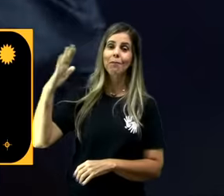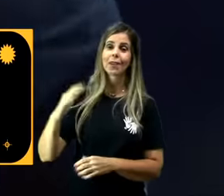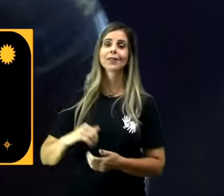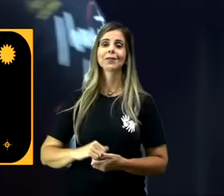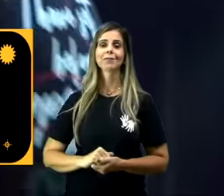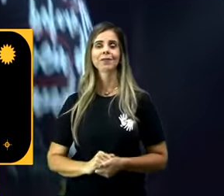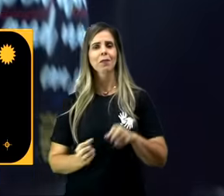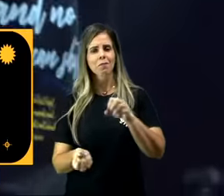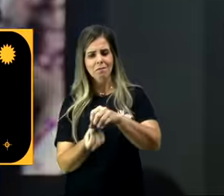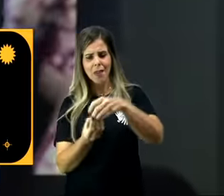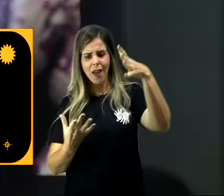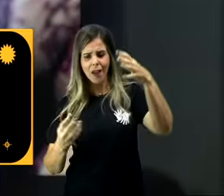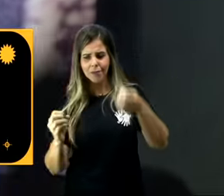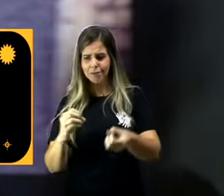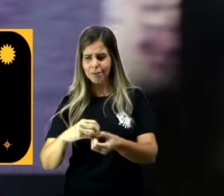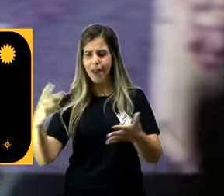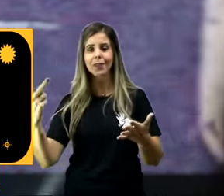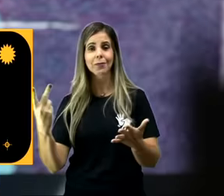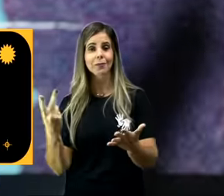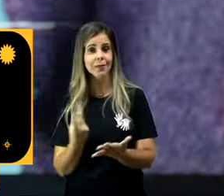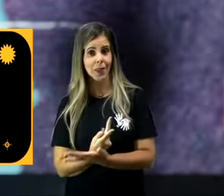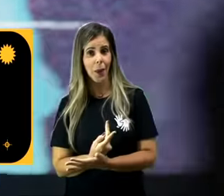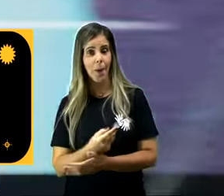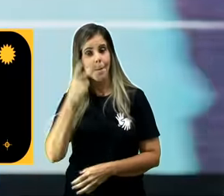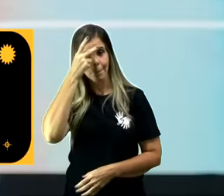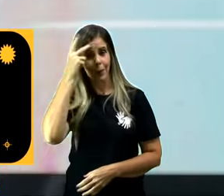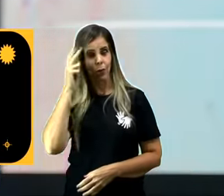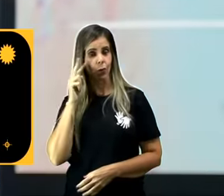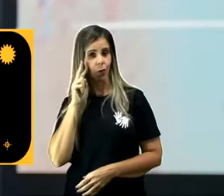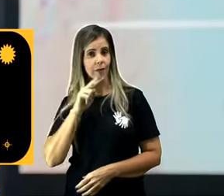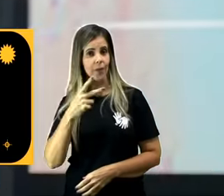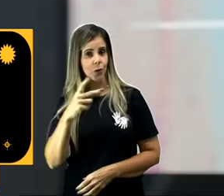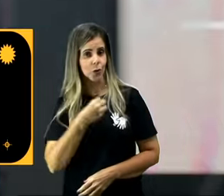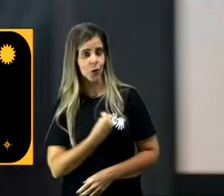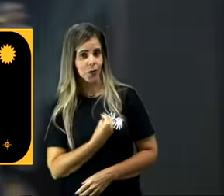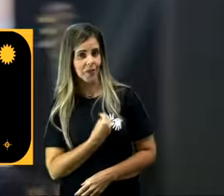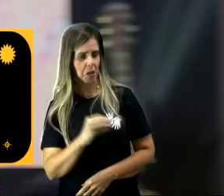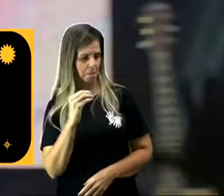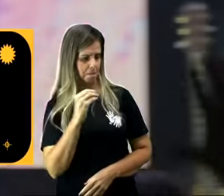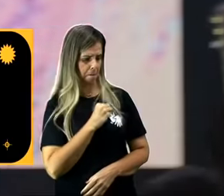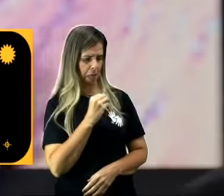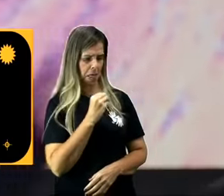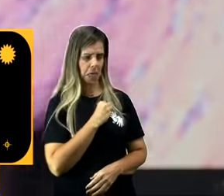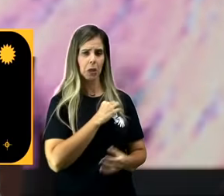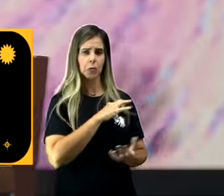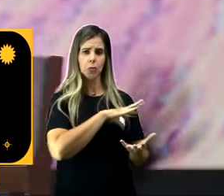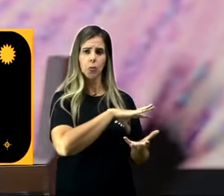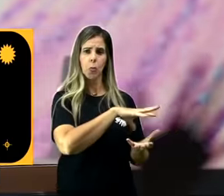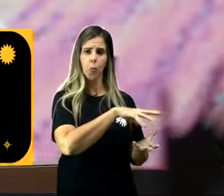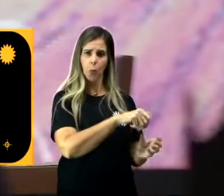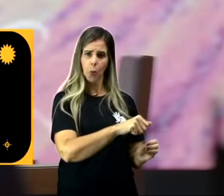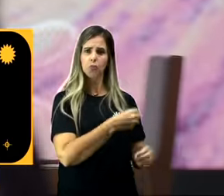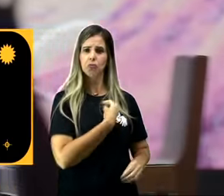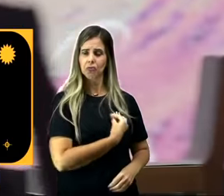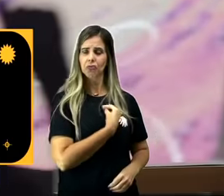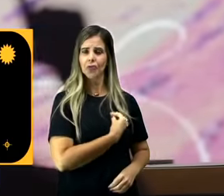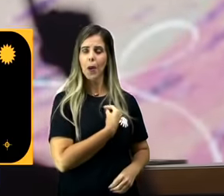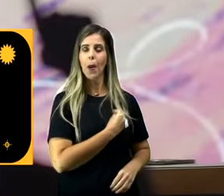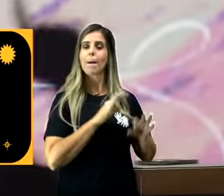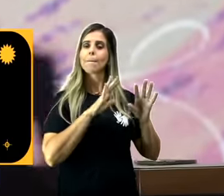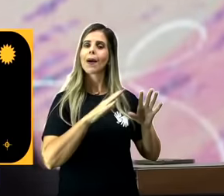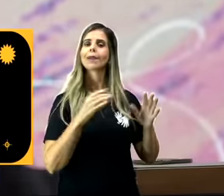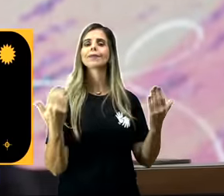gente que te viu no pecado, que te viu no mundo, que te viu na lama. Eu estou te levantando como